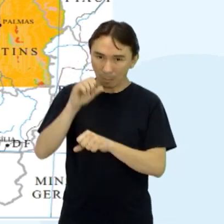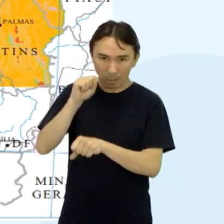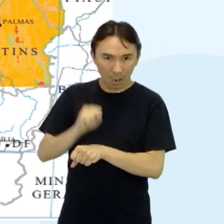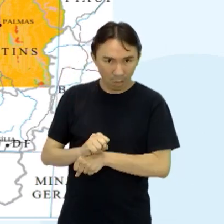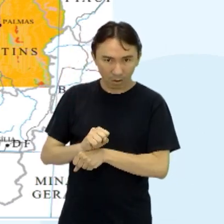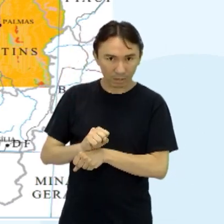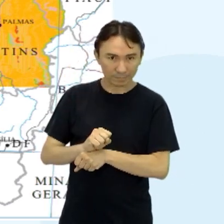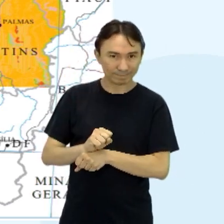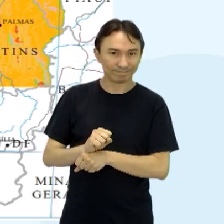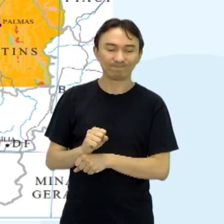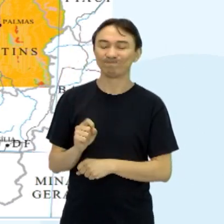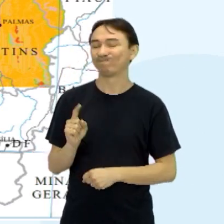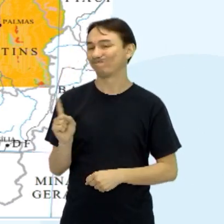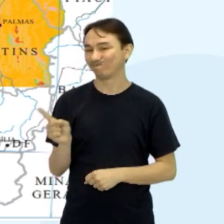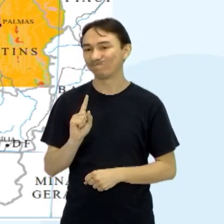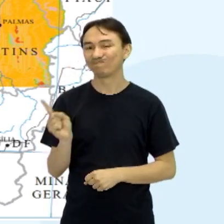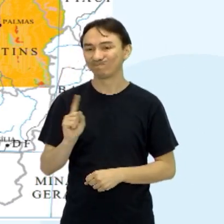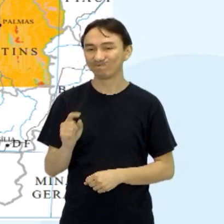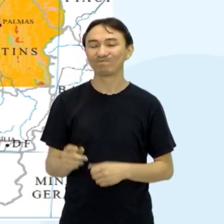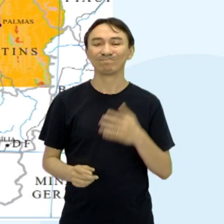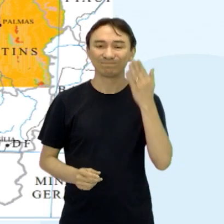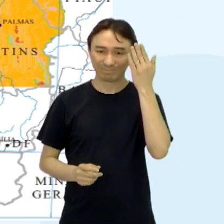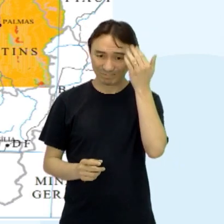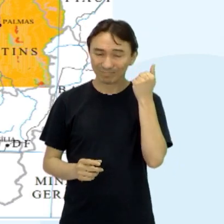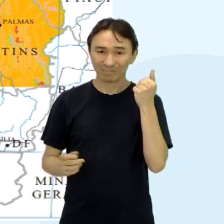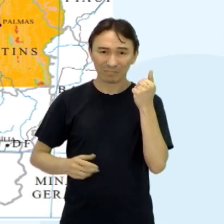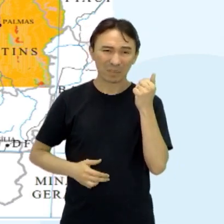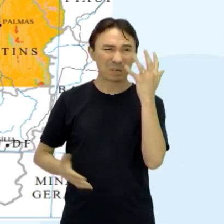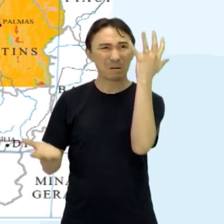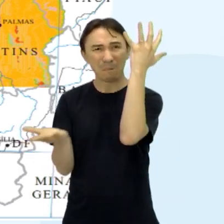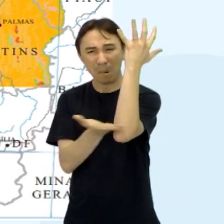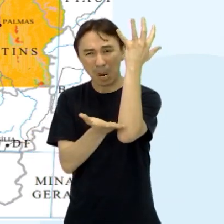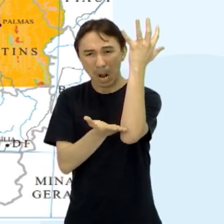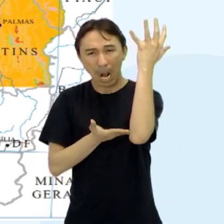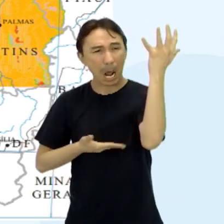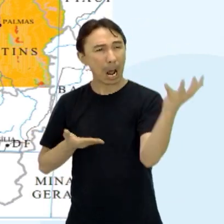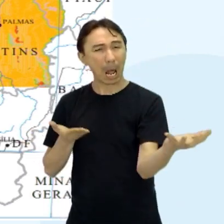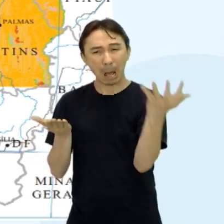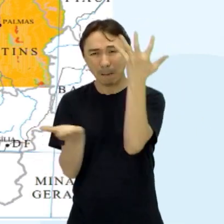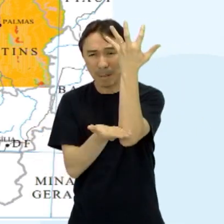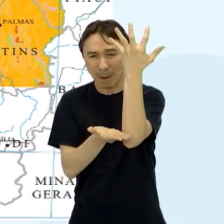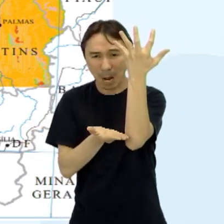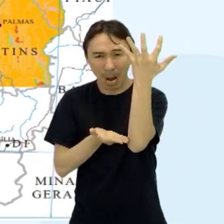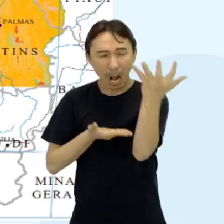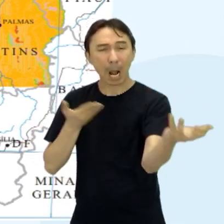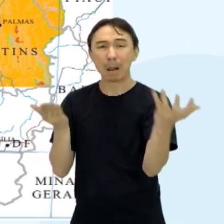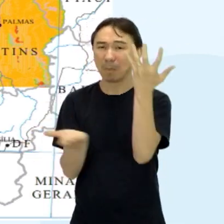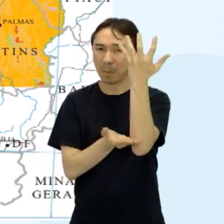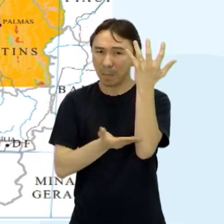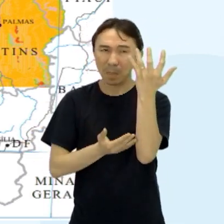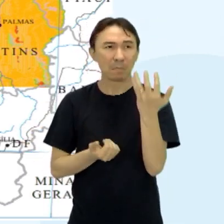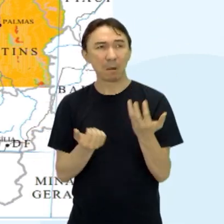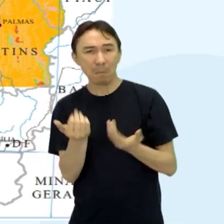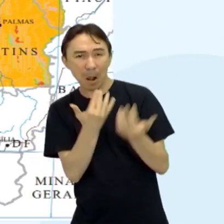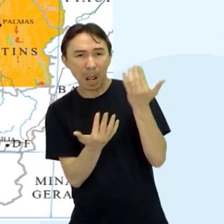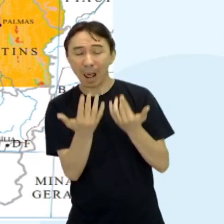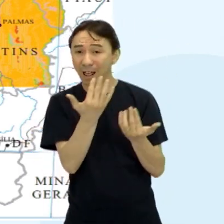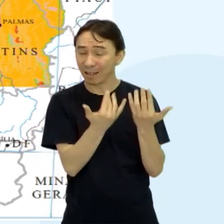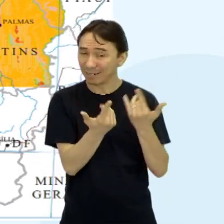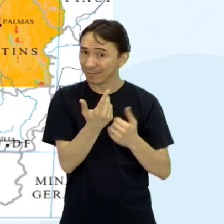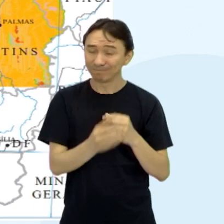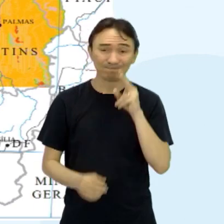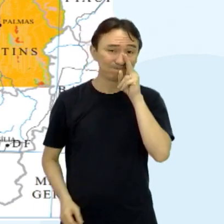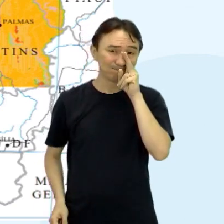né? A gente sabe que o desmatamento, as queimadas na floresta amazônica ainda são intensas, né? Ainda esse